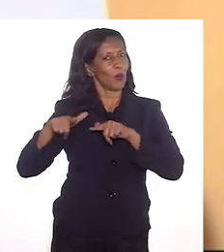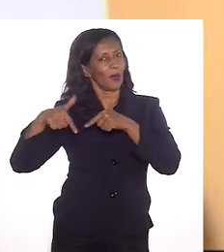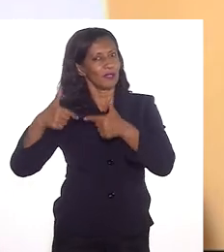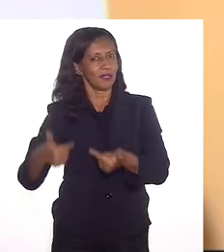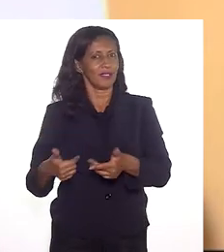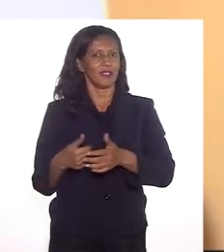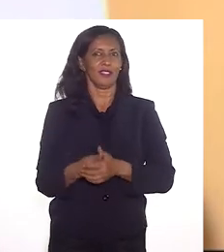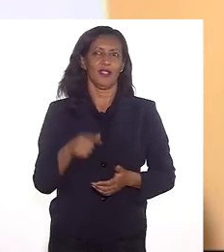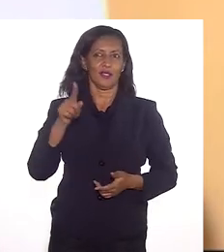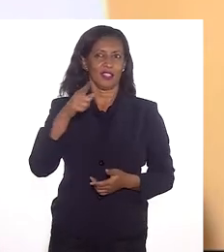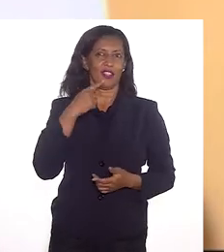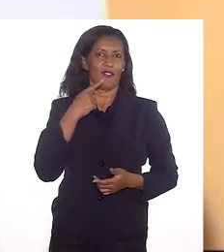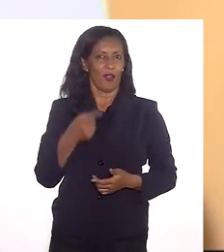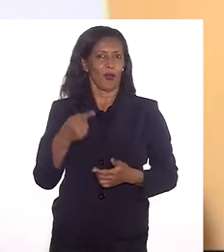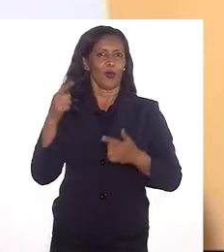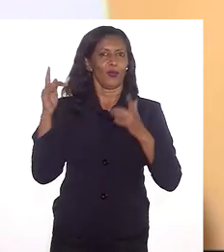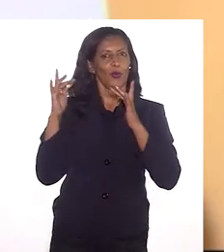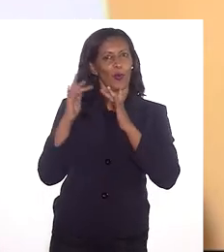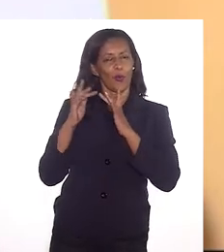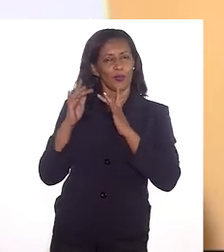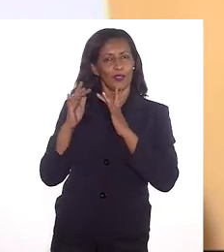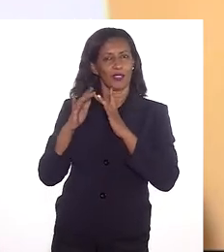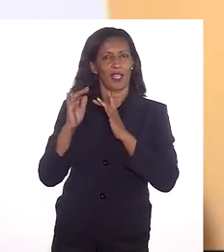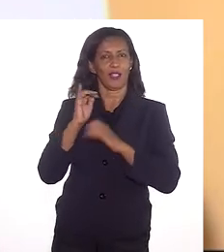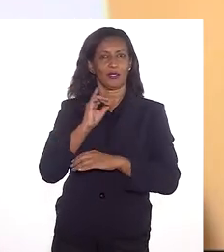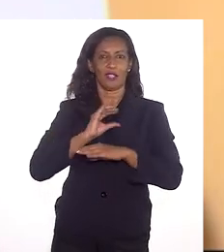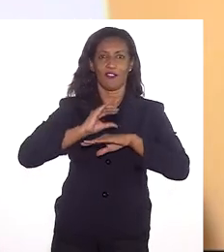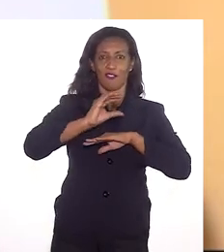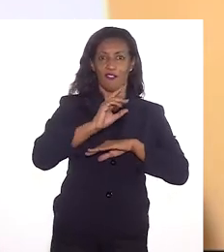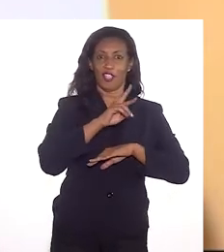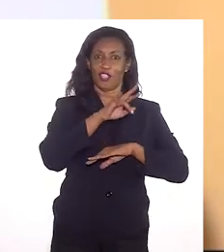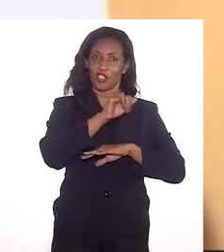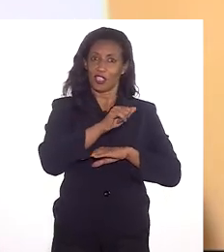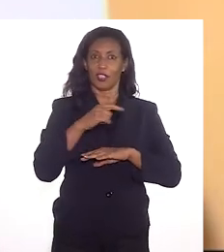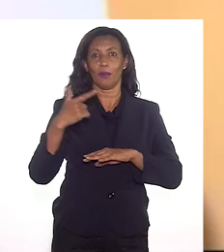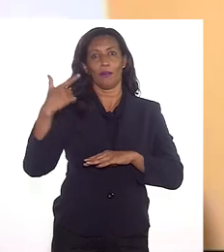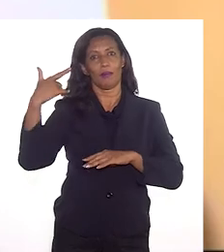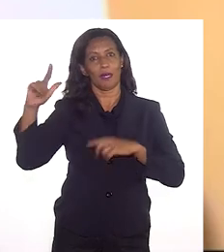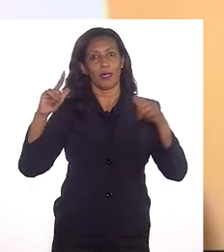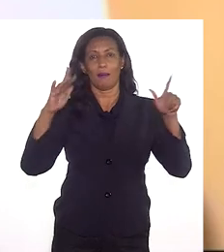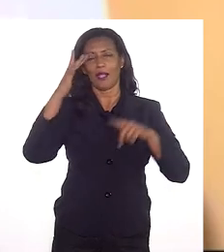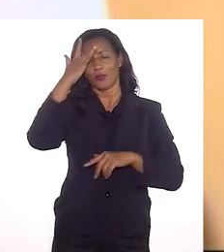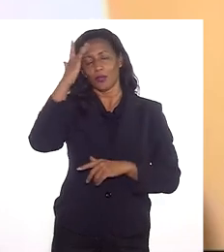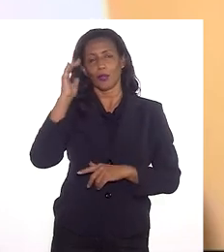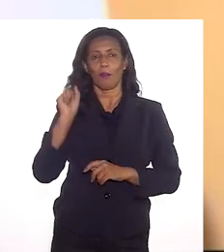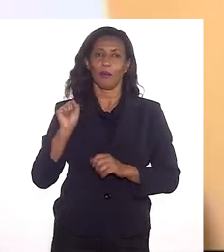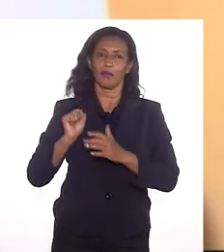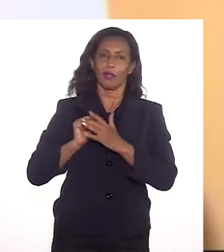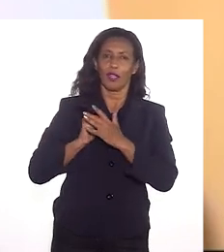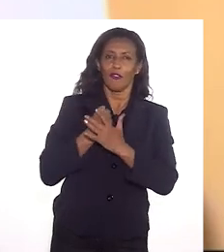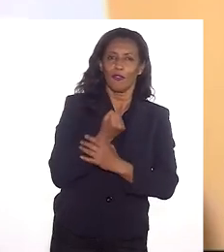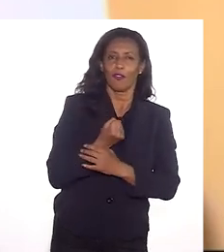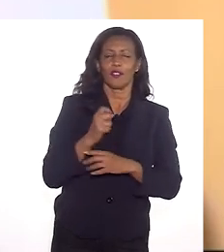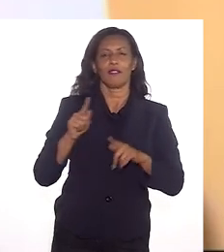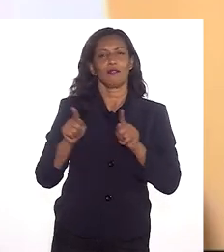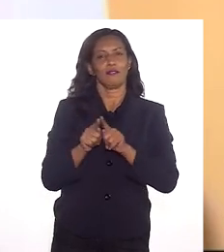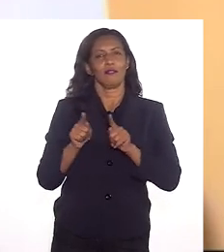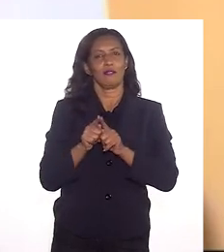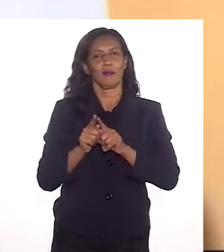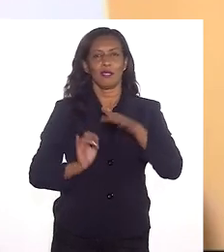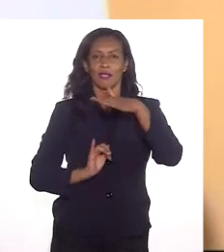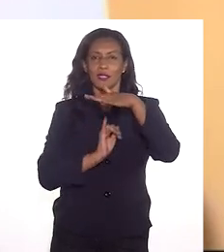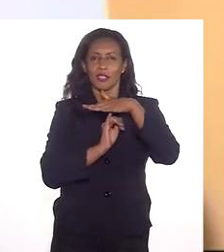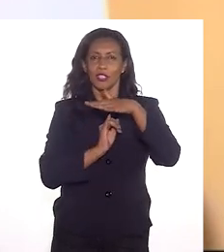de atuar, né, de agir. Você já falou do contato da Invest Rio, também para que mais pessoas possam reforçar aí esse